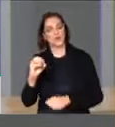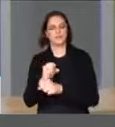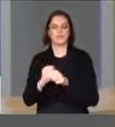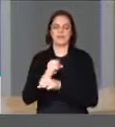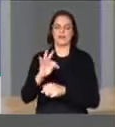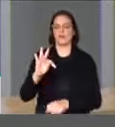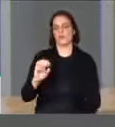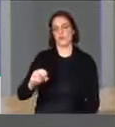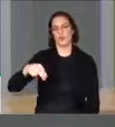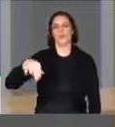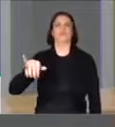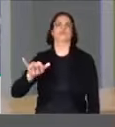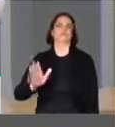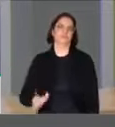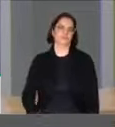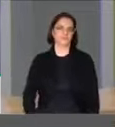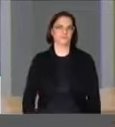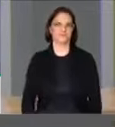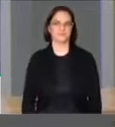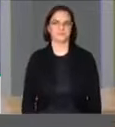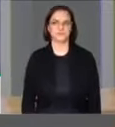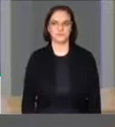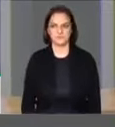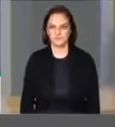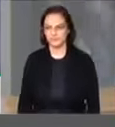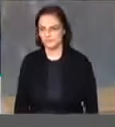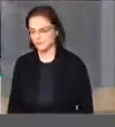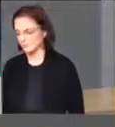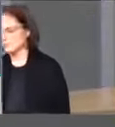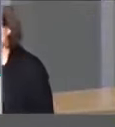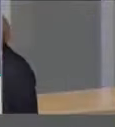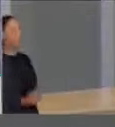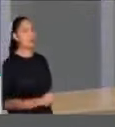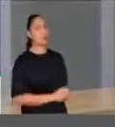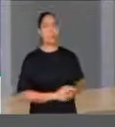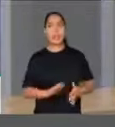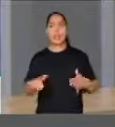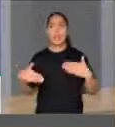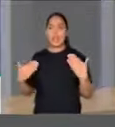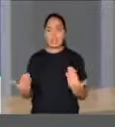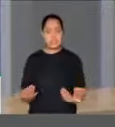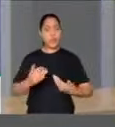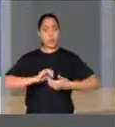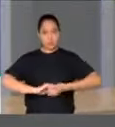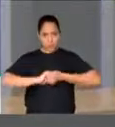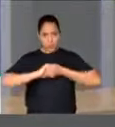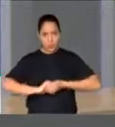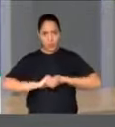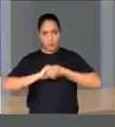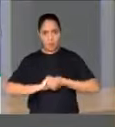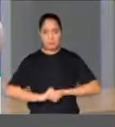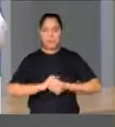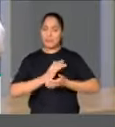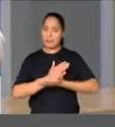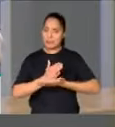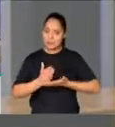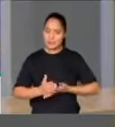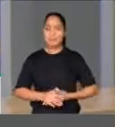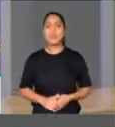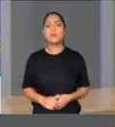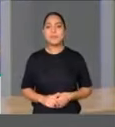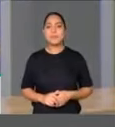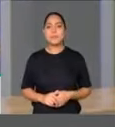Tony faz essa movimentação. Então, queria muito cumprimentá-lo por essa iniciativa. E